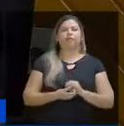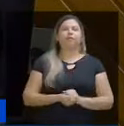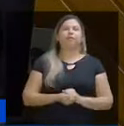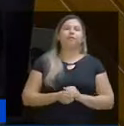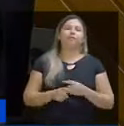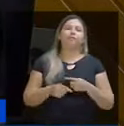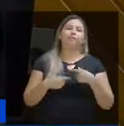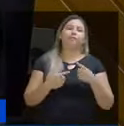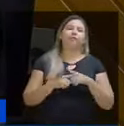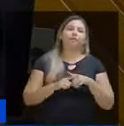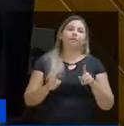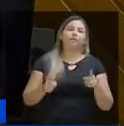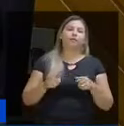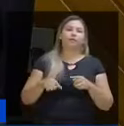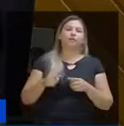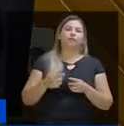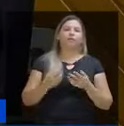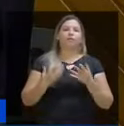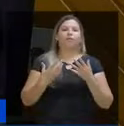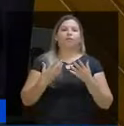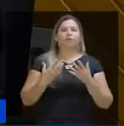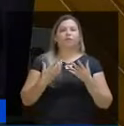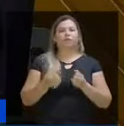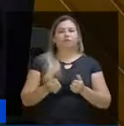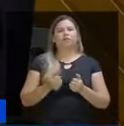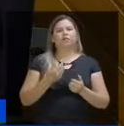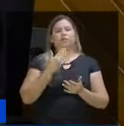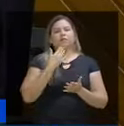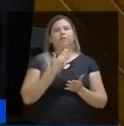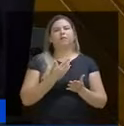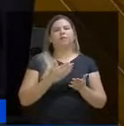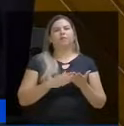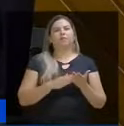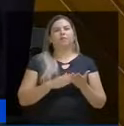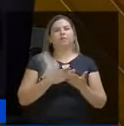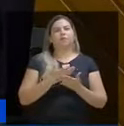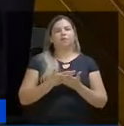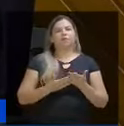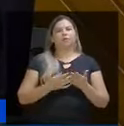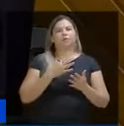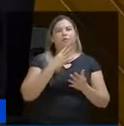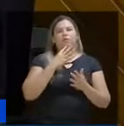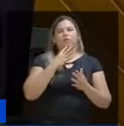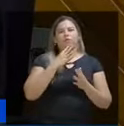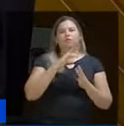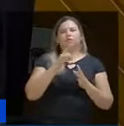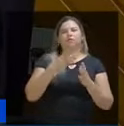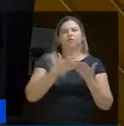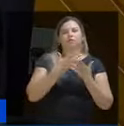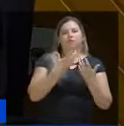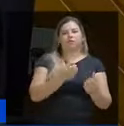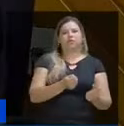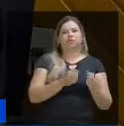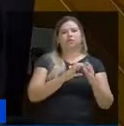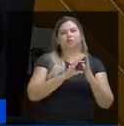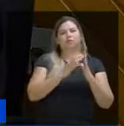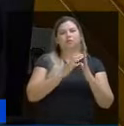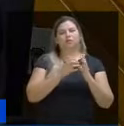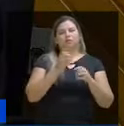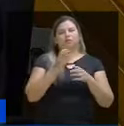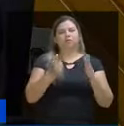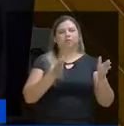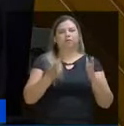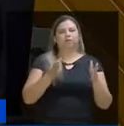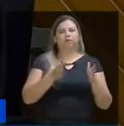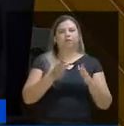essas razões, requereu o provimento do recurso para, reconhecendo a filiação partidária a partir do dia 5 de março de